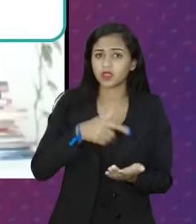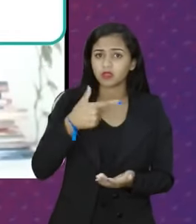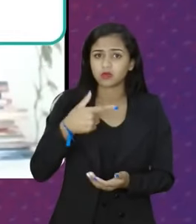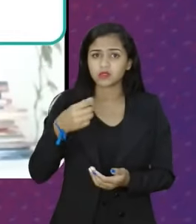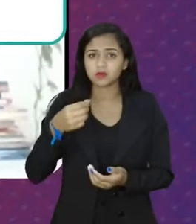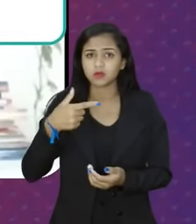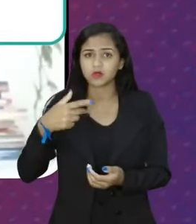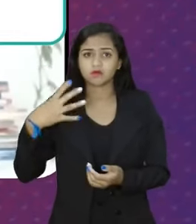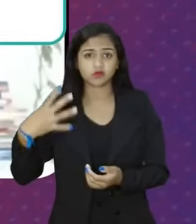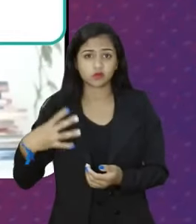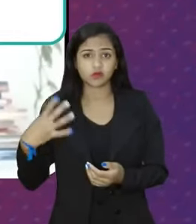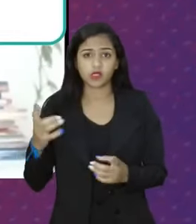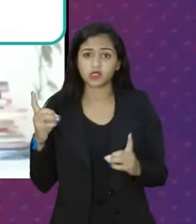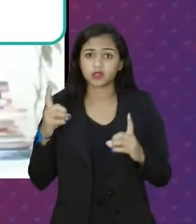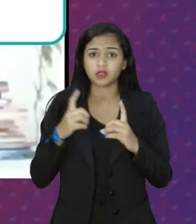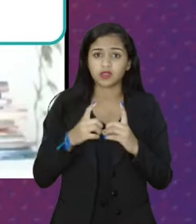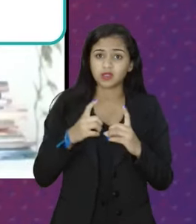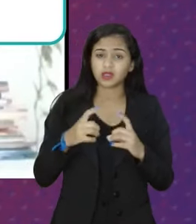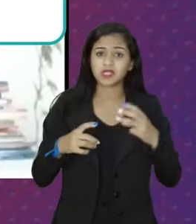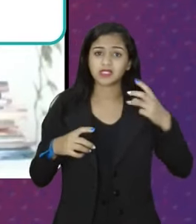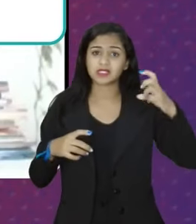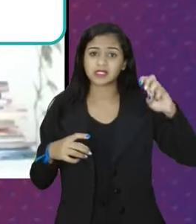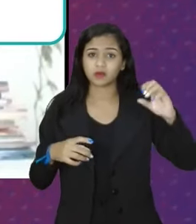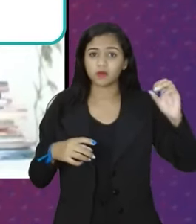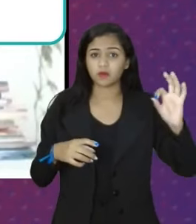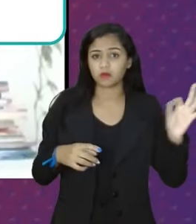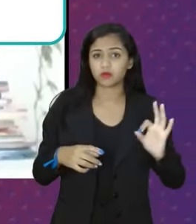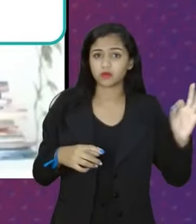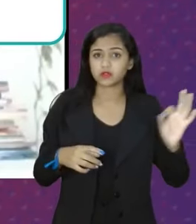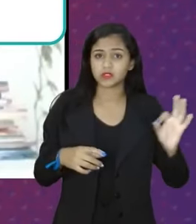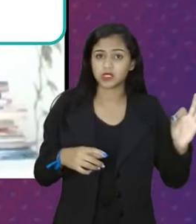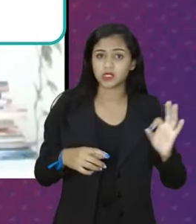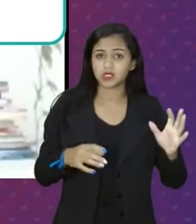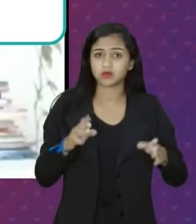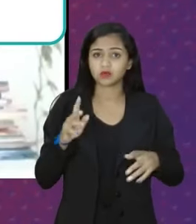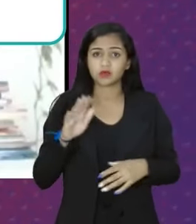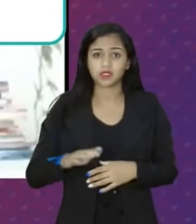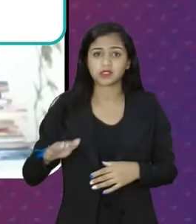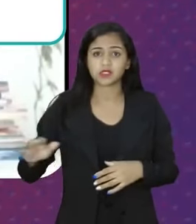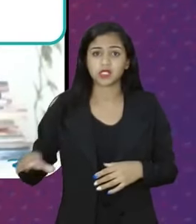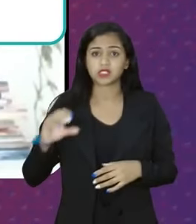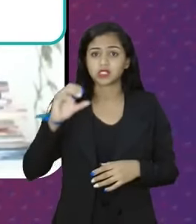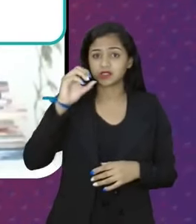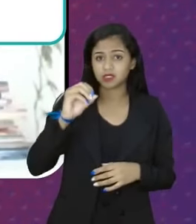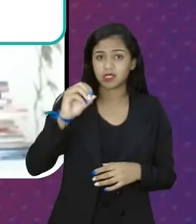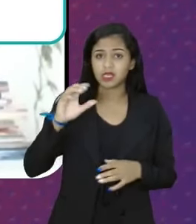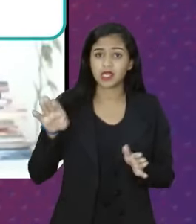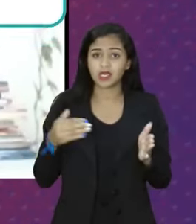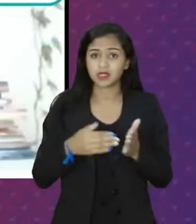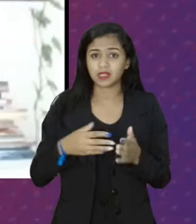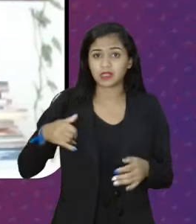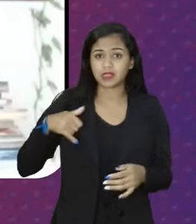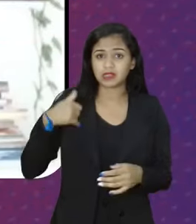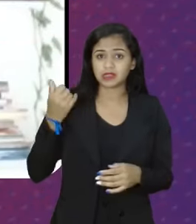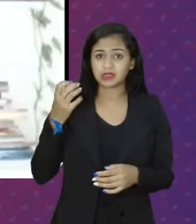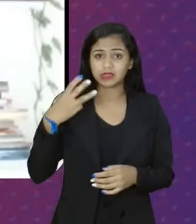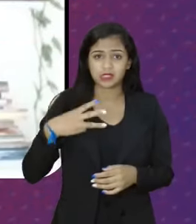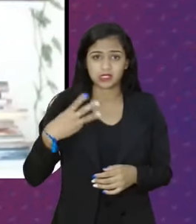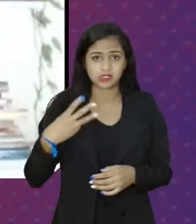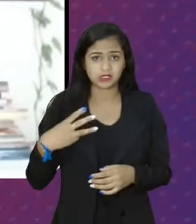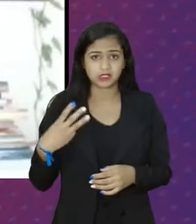de atender, no mínimo, 50% das crianças de 0 a 3 anos. Nós atendemos até